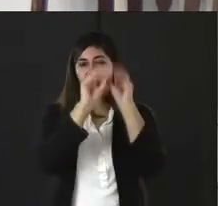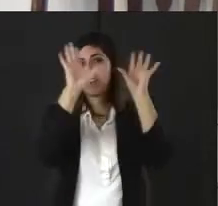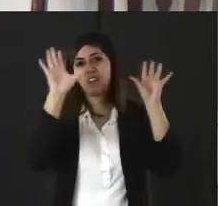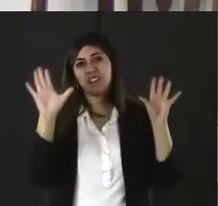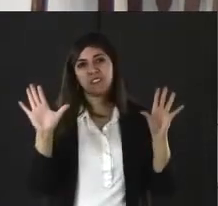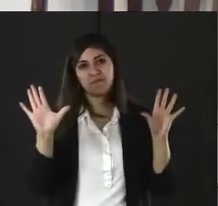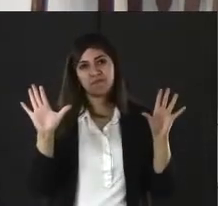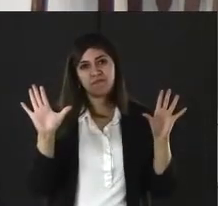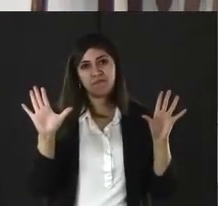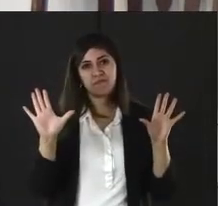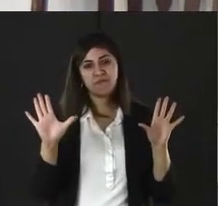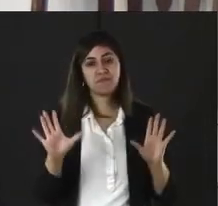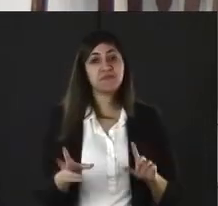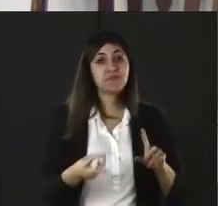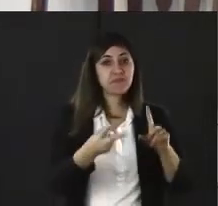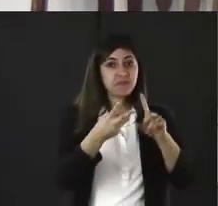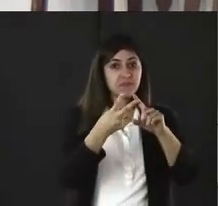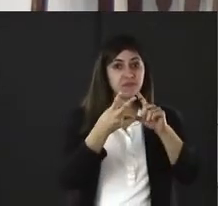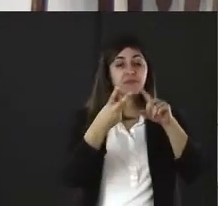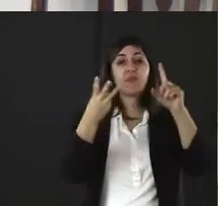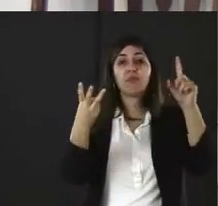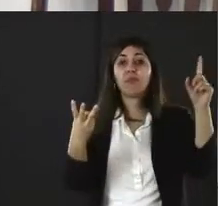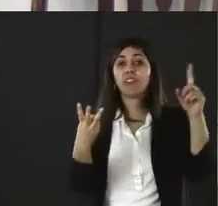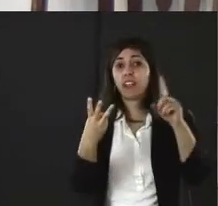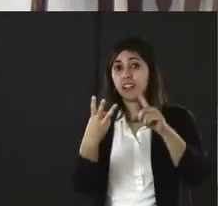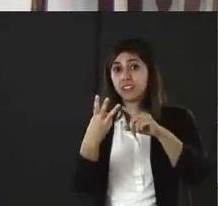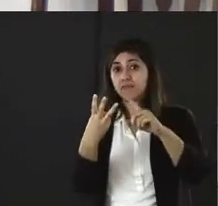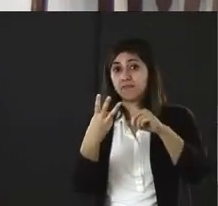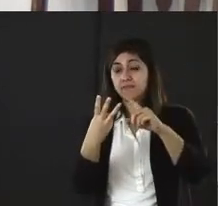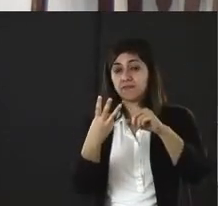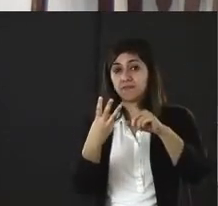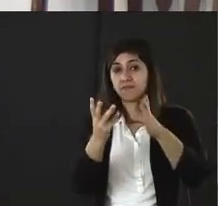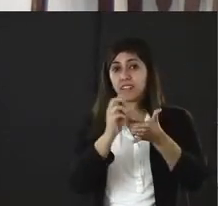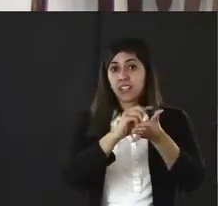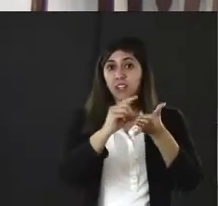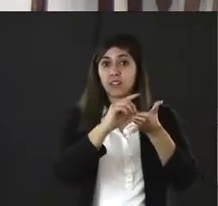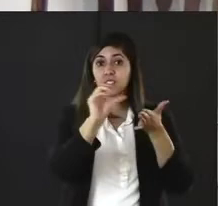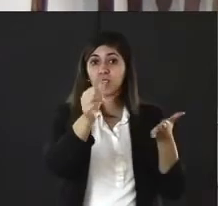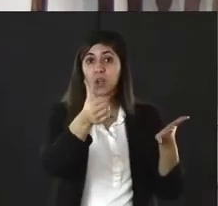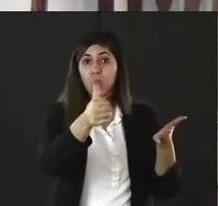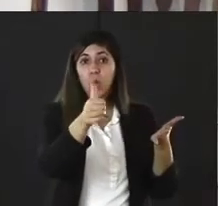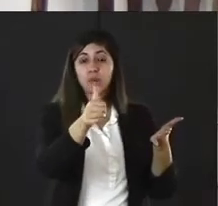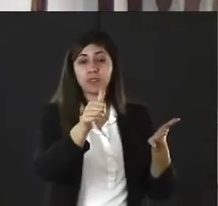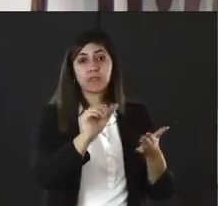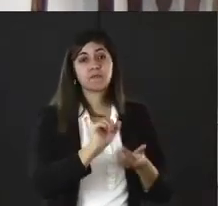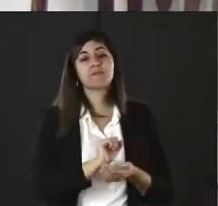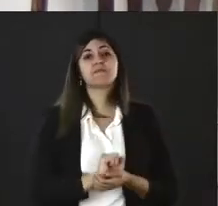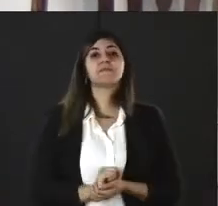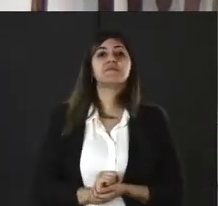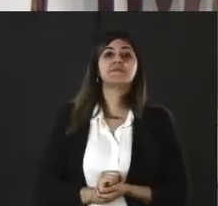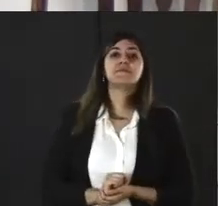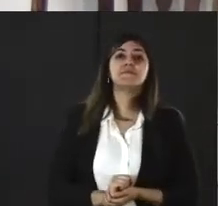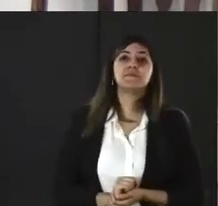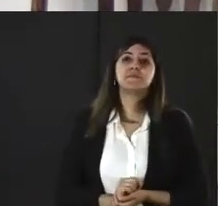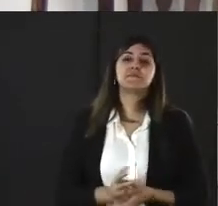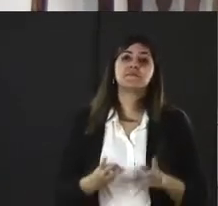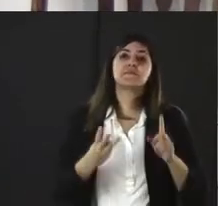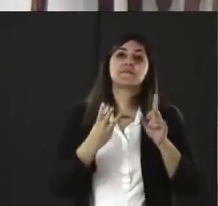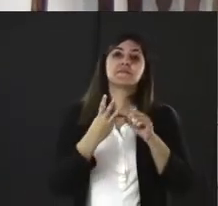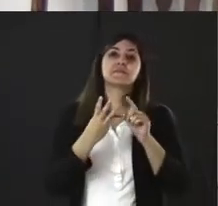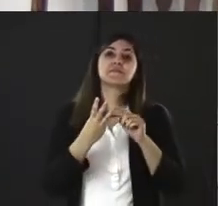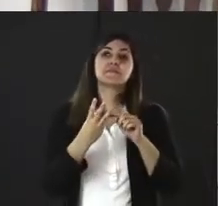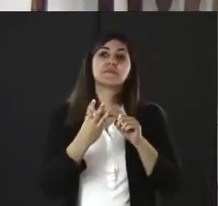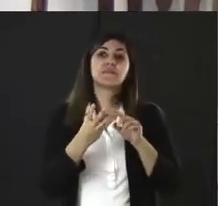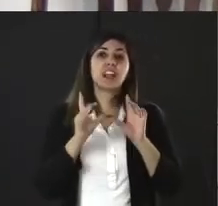e tem uma outra parte nesse versículo que faz muito sentido para todos nós que é e